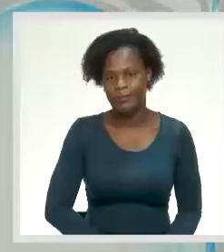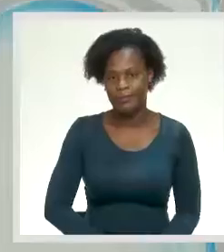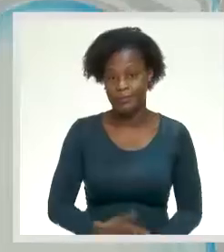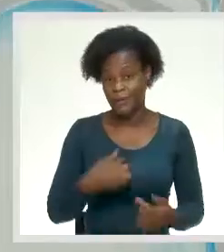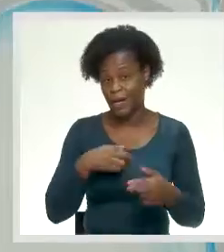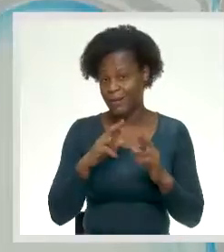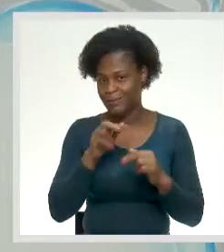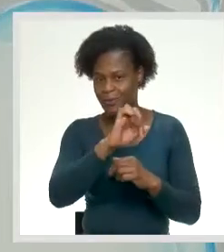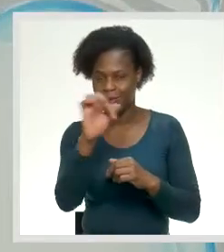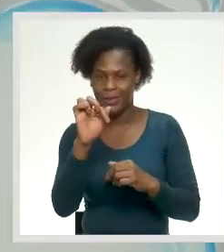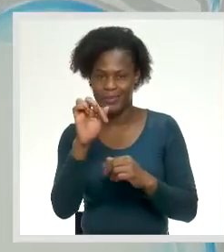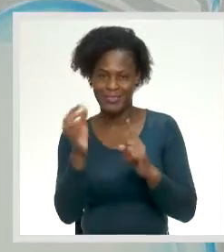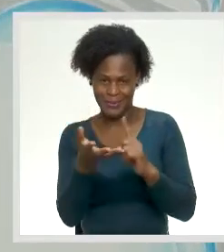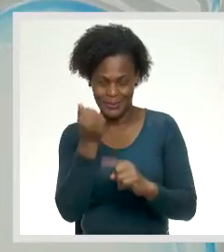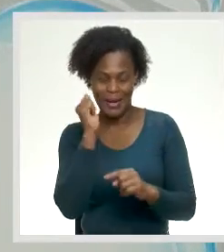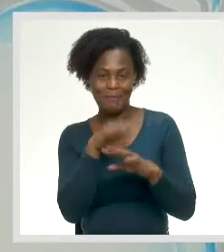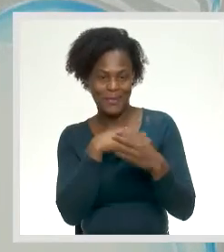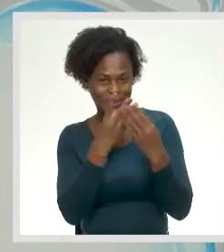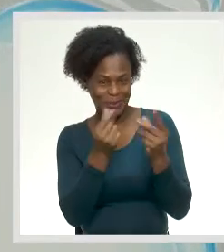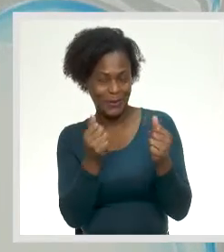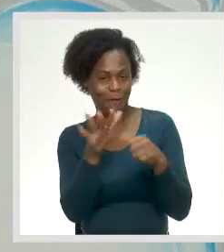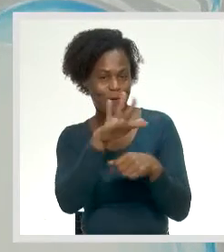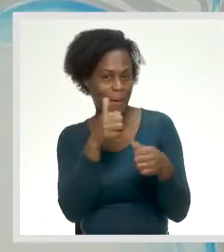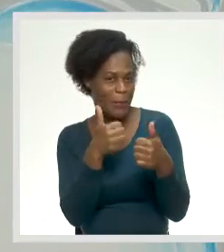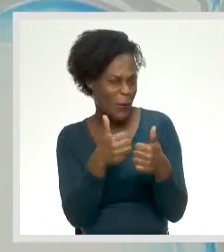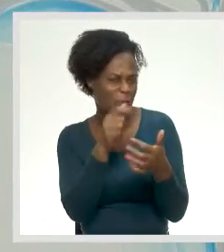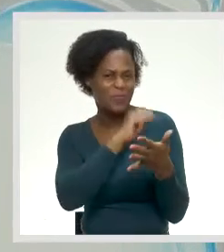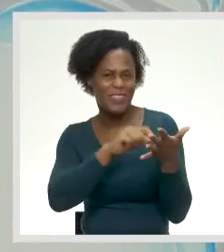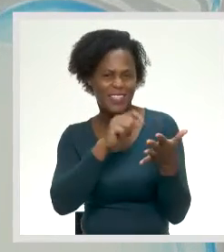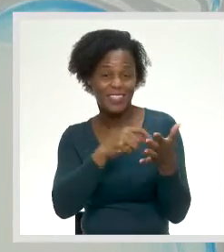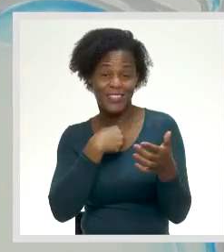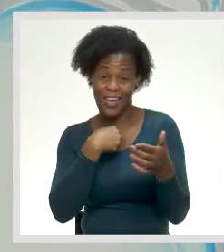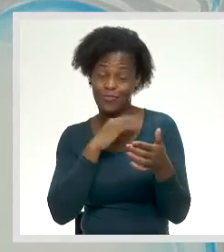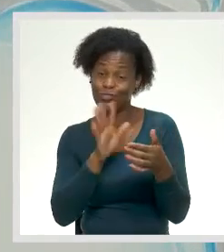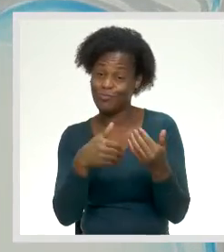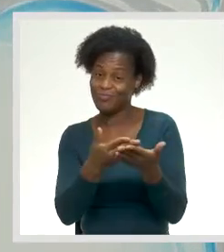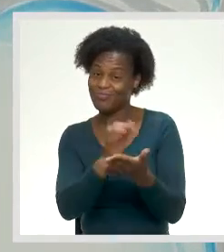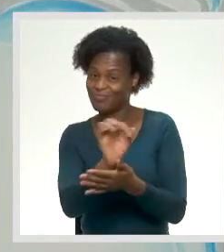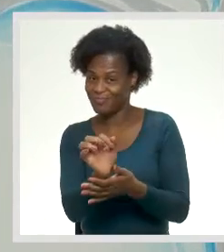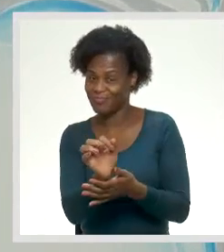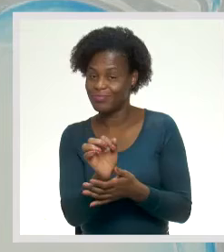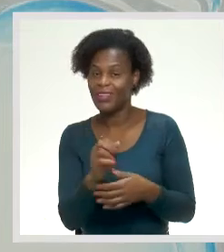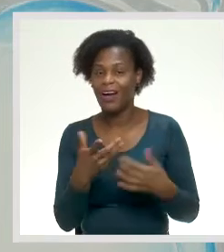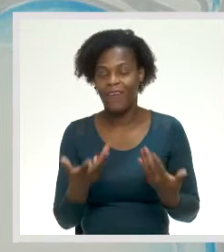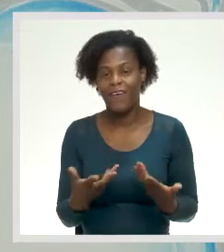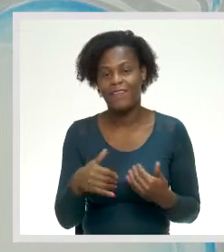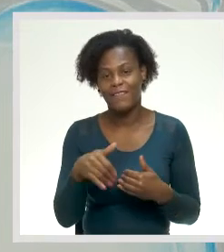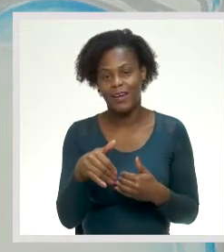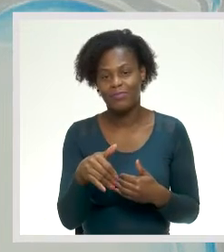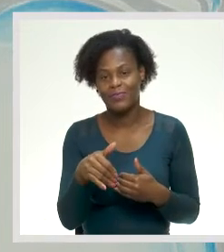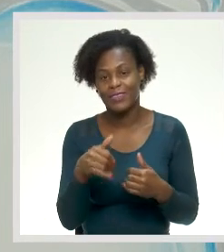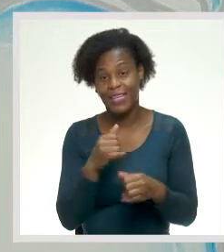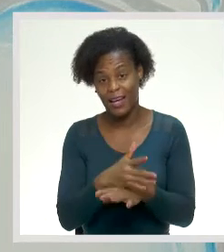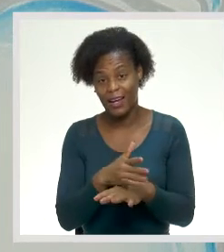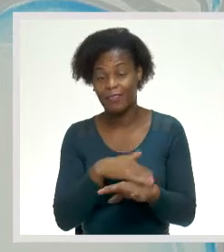Espero que tenham resolvido de forma correta o exercício que eu acabei de vos dar. E então vamos de